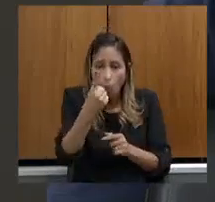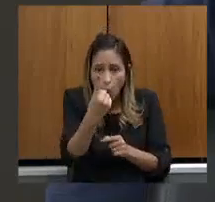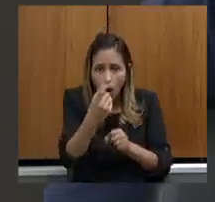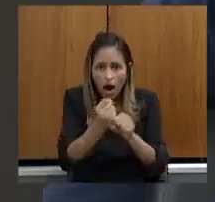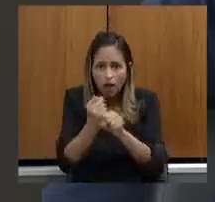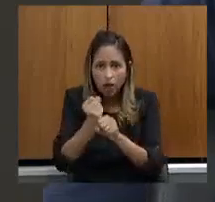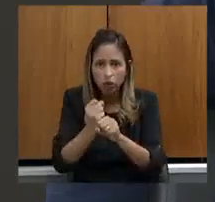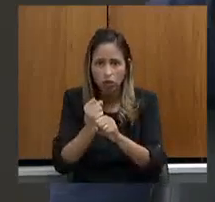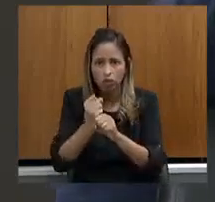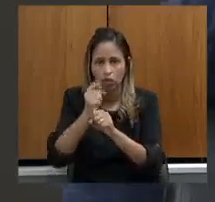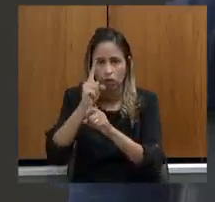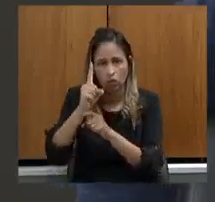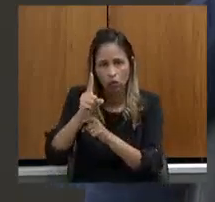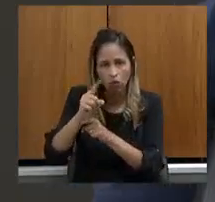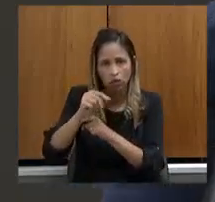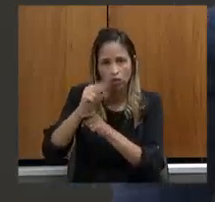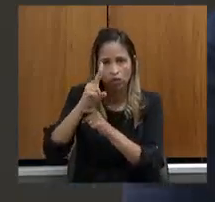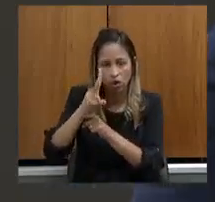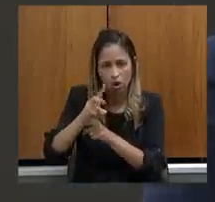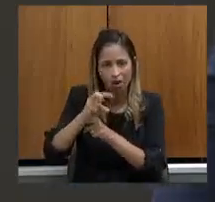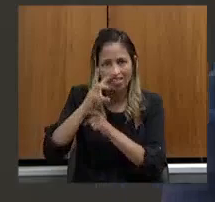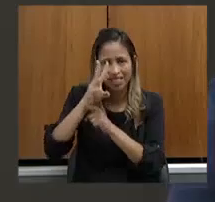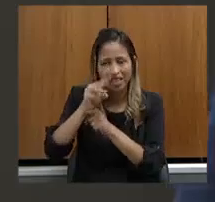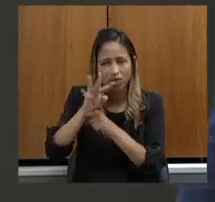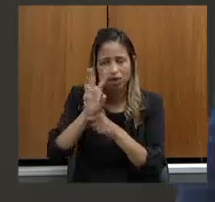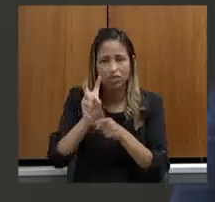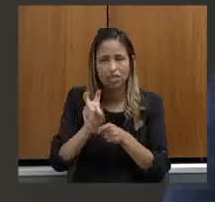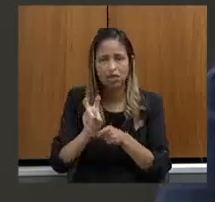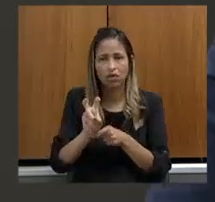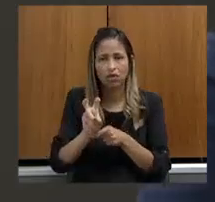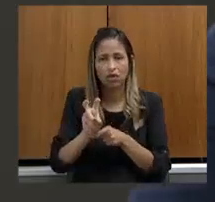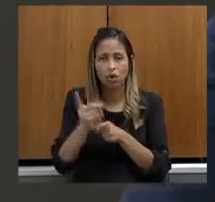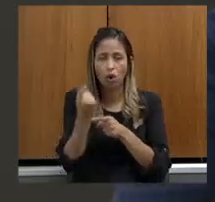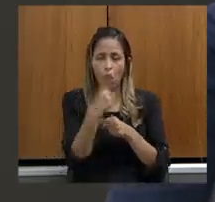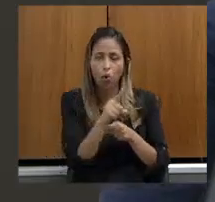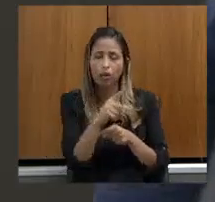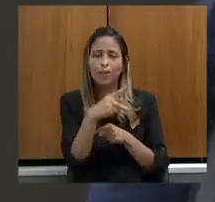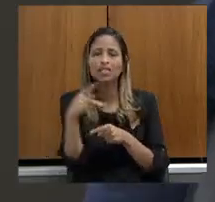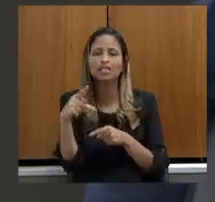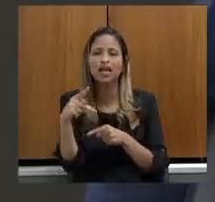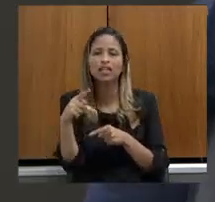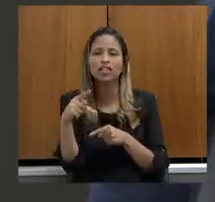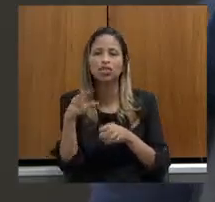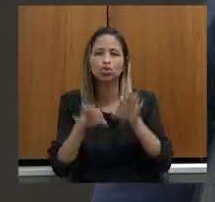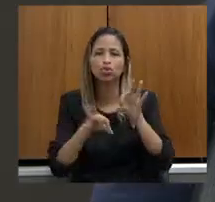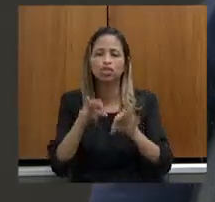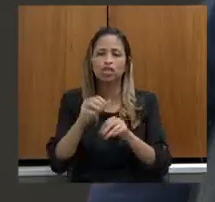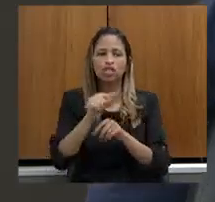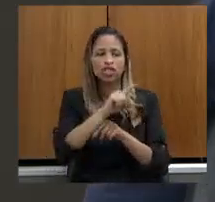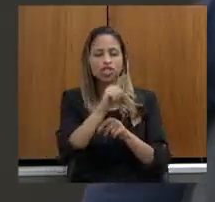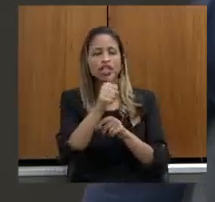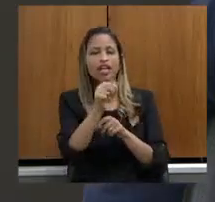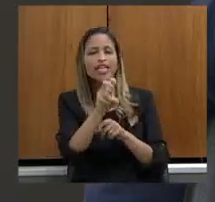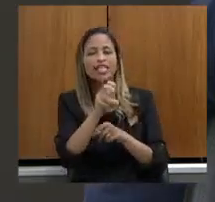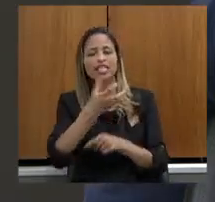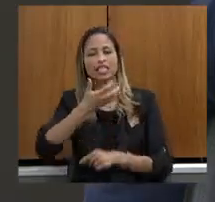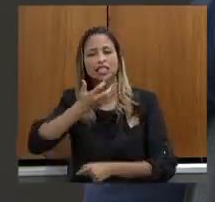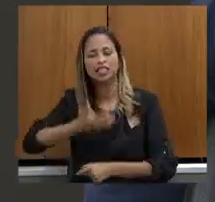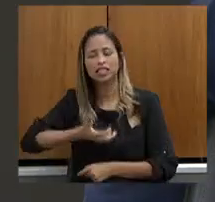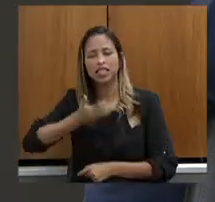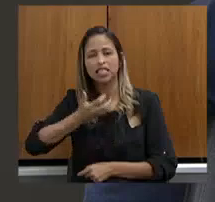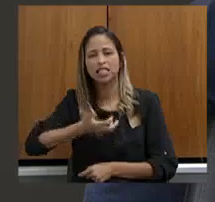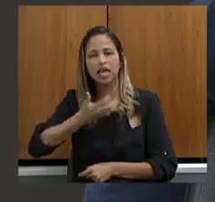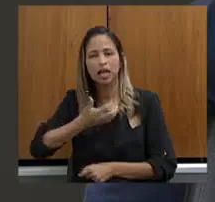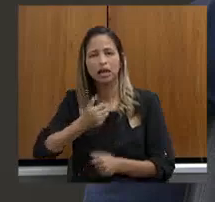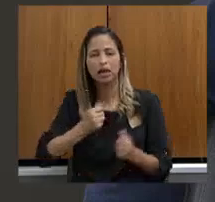meses 5 judicializações como outras pessoais quanto o presidente né a decisão do dia 15 de Dezembro que nós